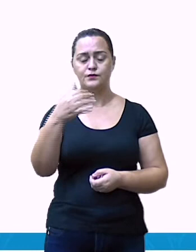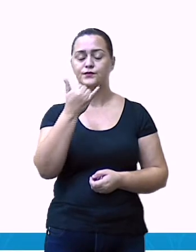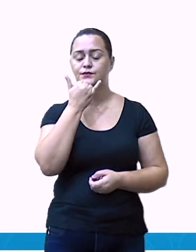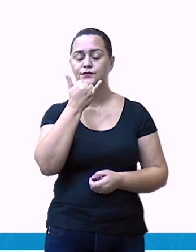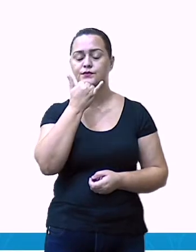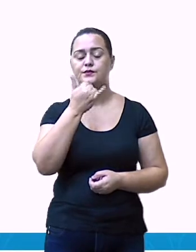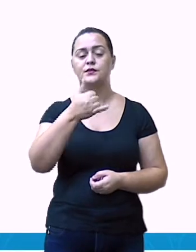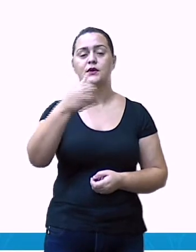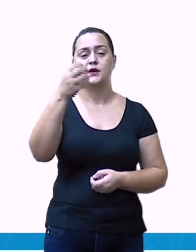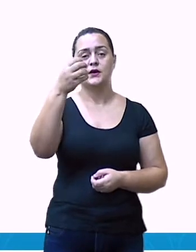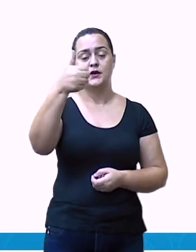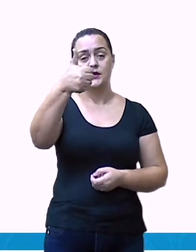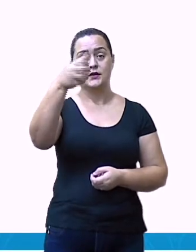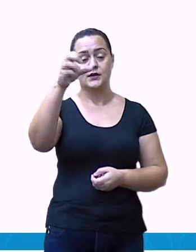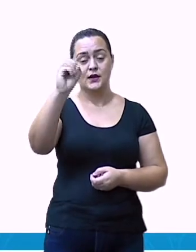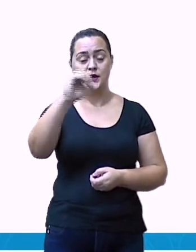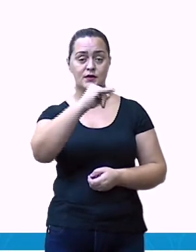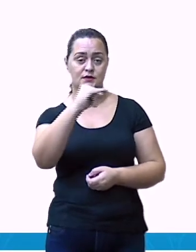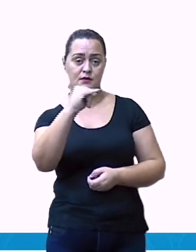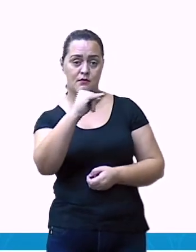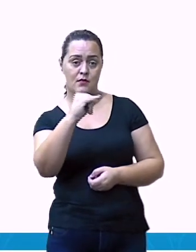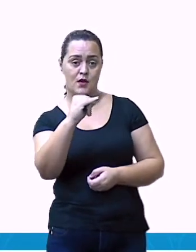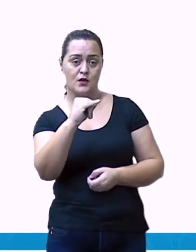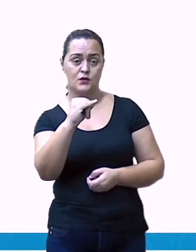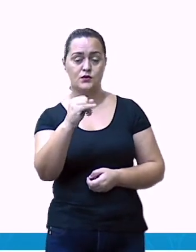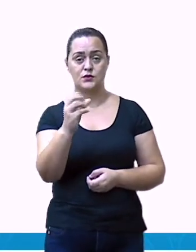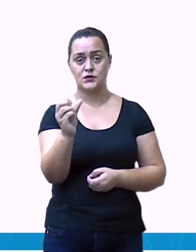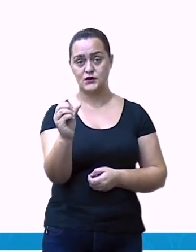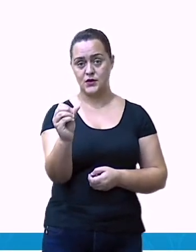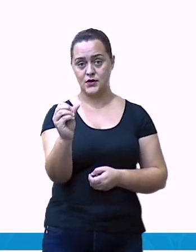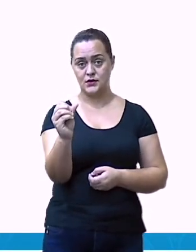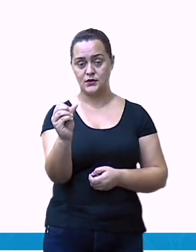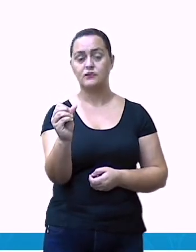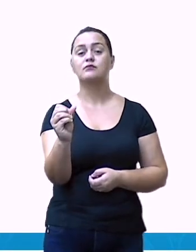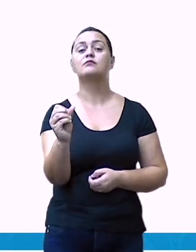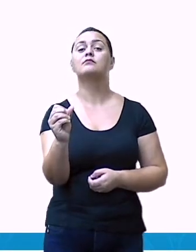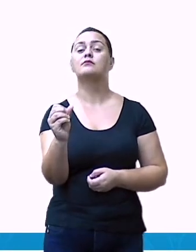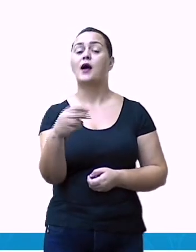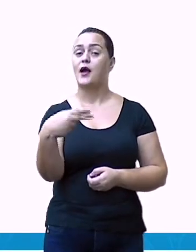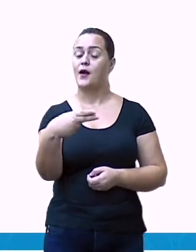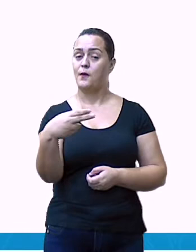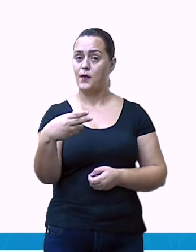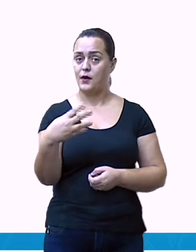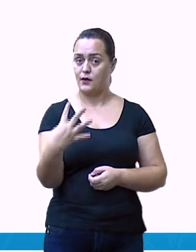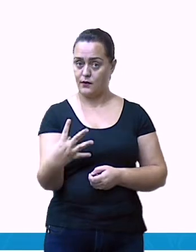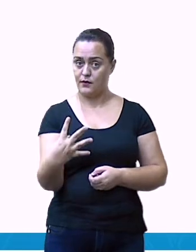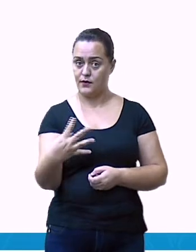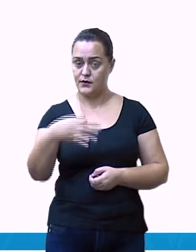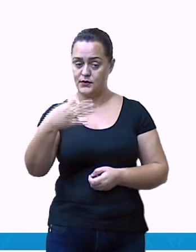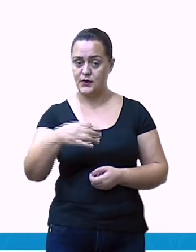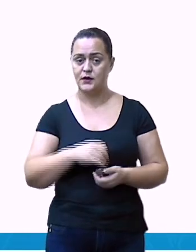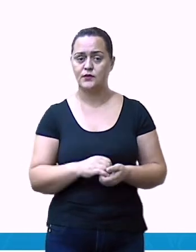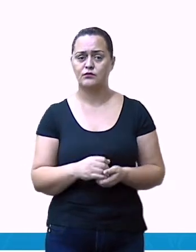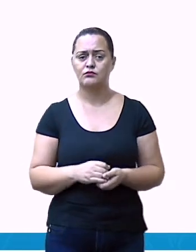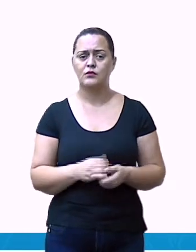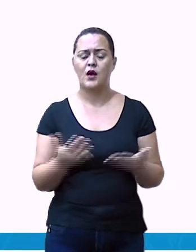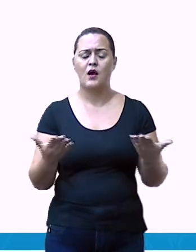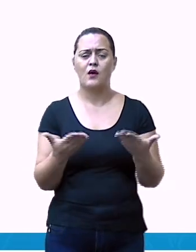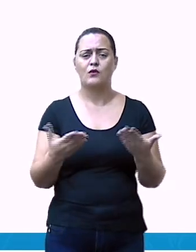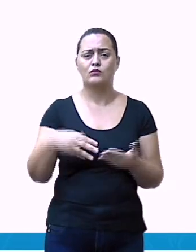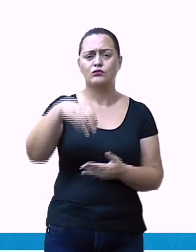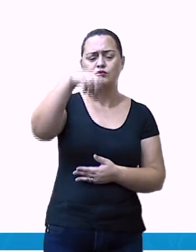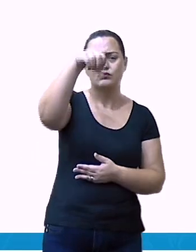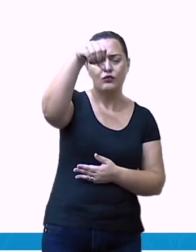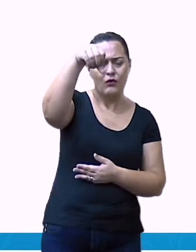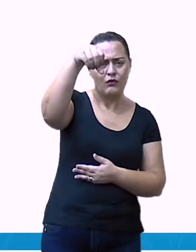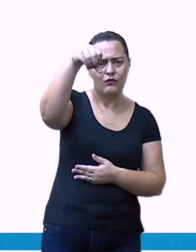mais valor, não é mesmo? O que está faltando aqui nessa operação para caracterizar um